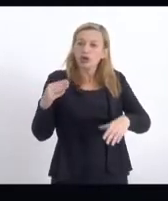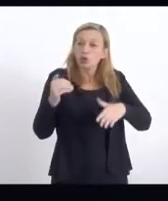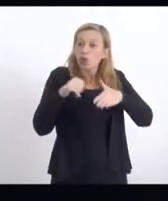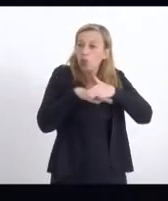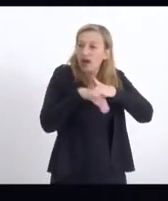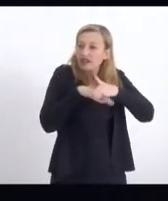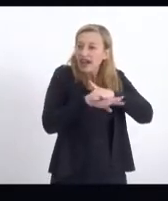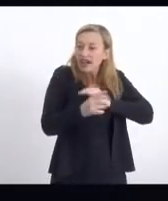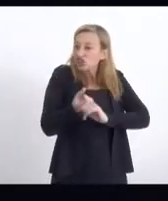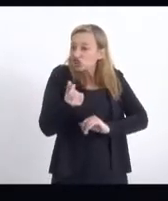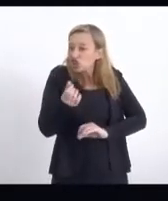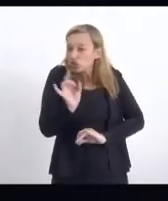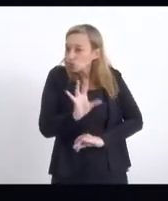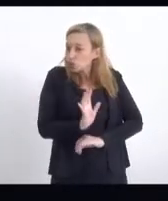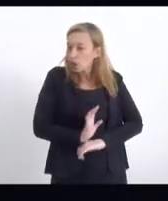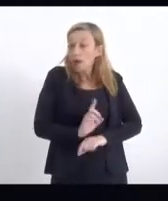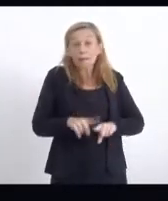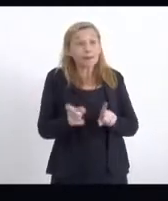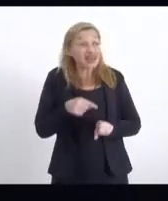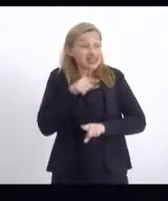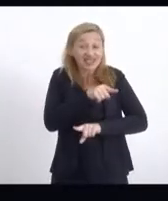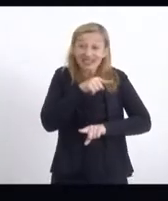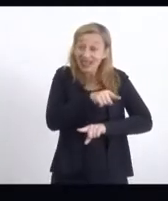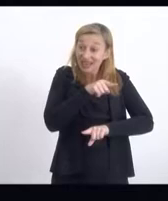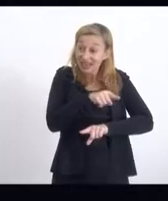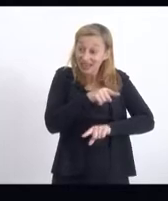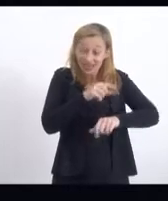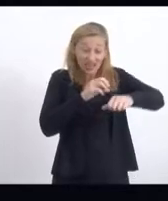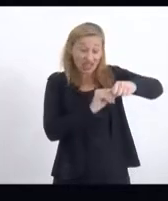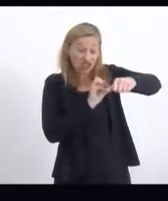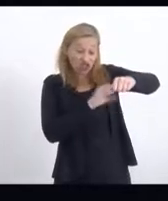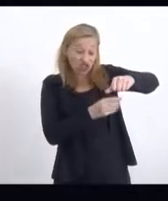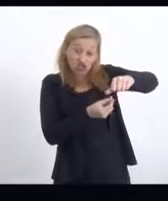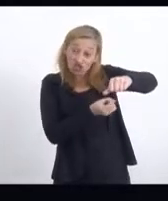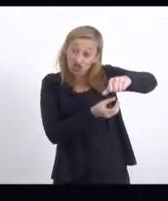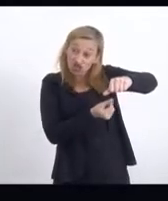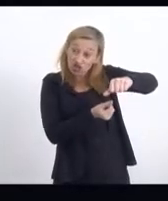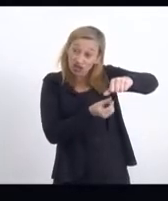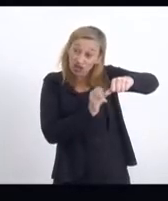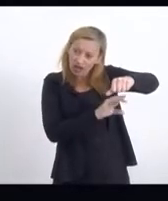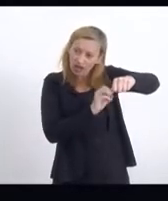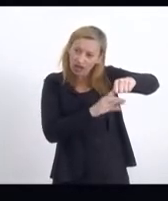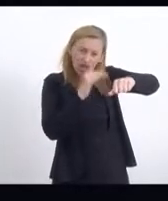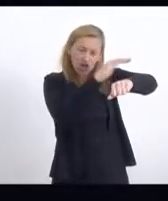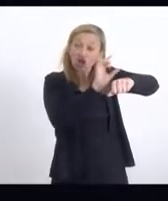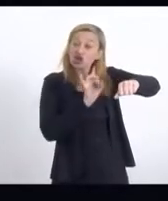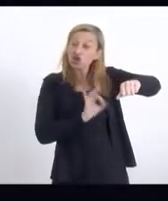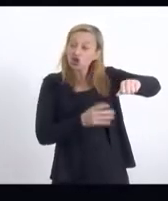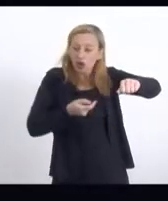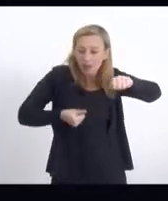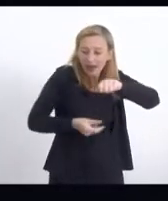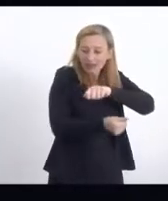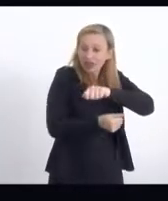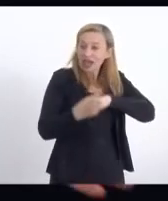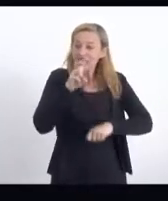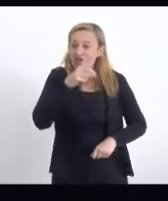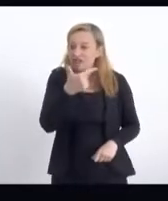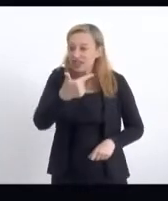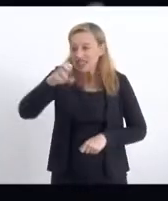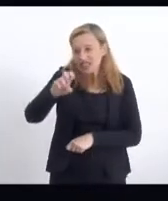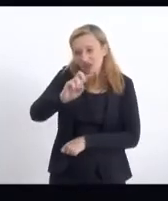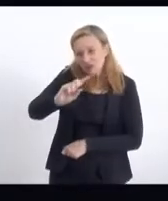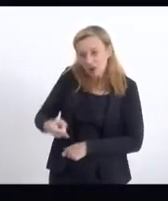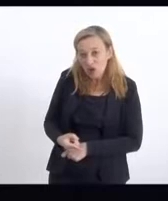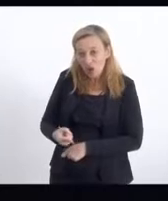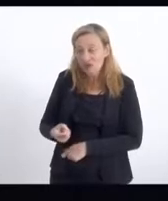fundo soberano principalmente para investimentos. Ou seja, 25 milhões, gente, está aqui o nosso